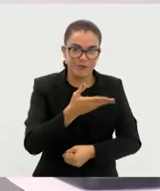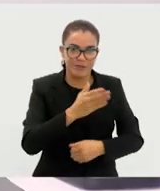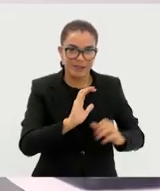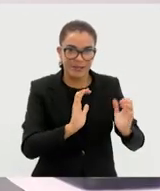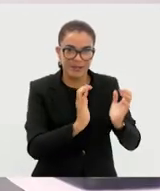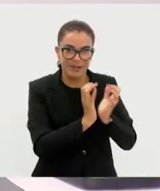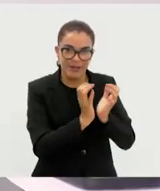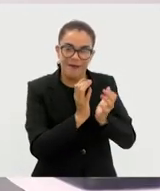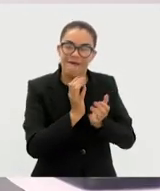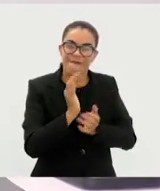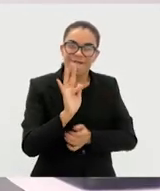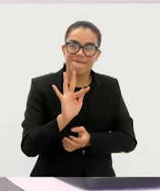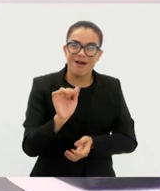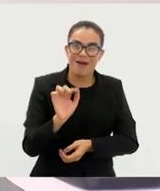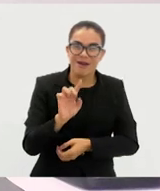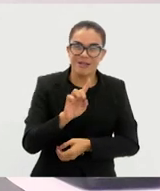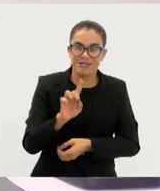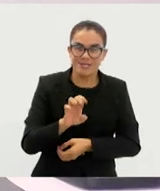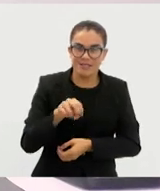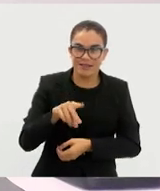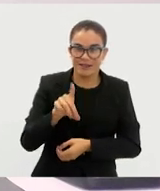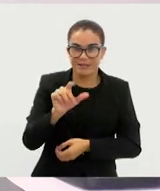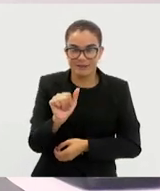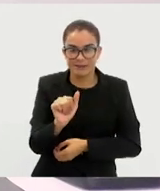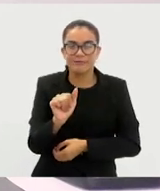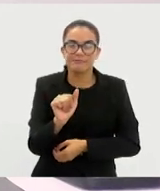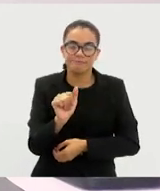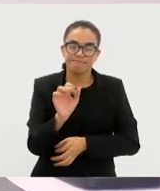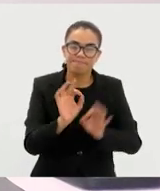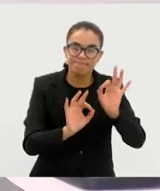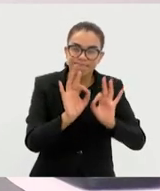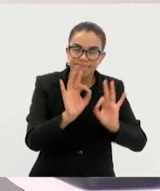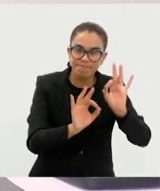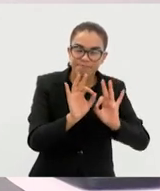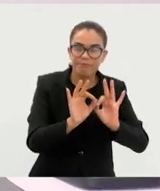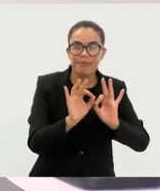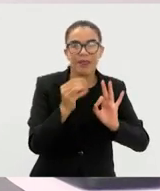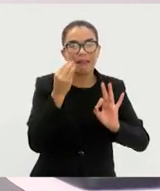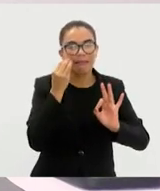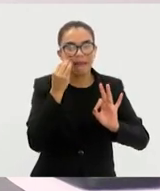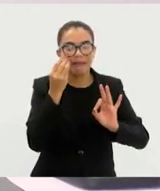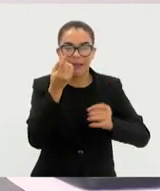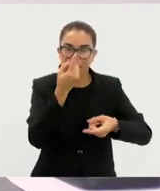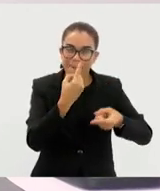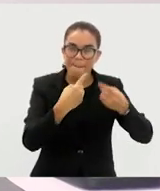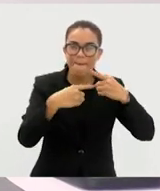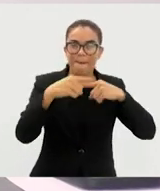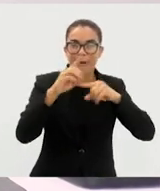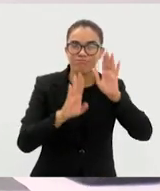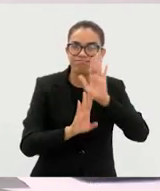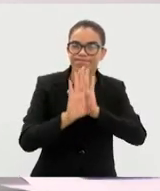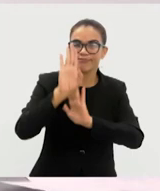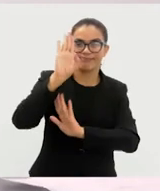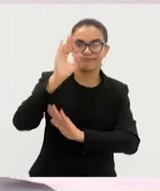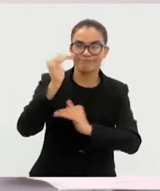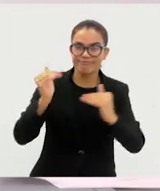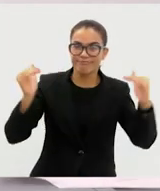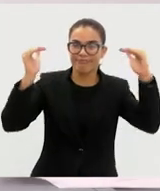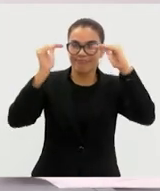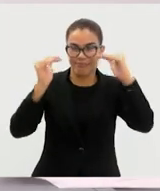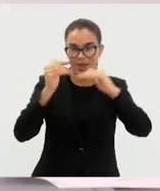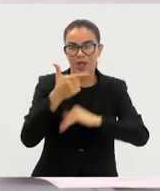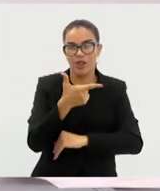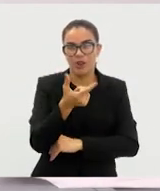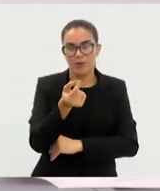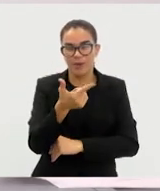do Planejamento, né, e a prova concreta é a volta aos patamares de 2014, né, dos restos